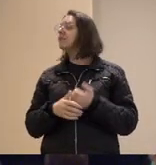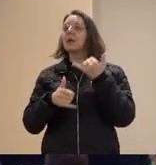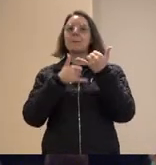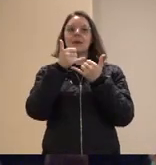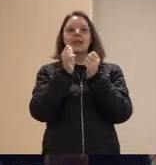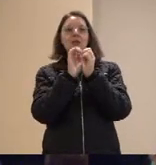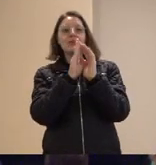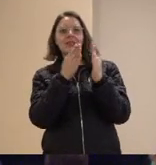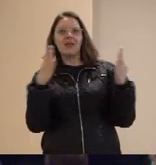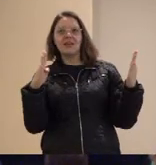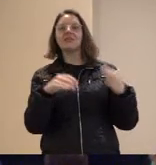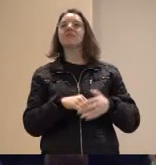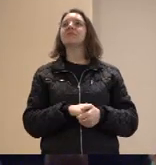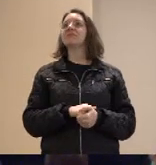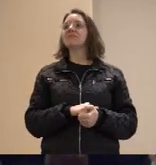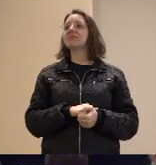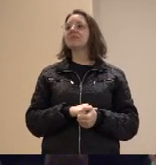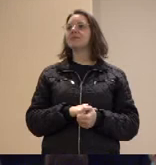brinquedoteca também.